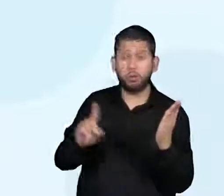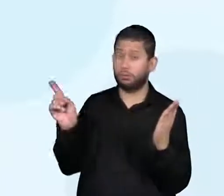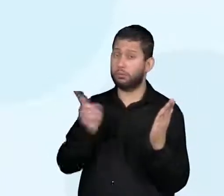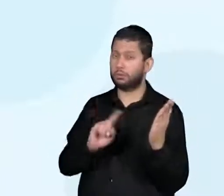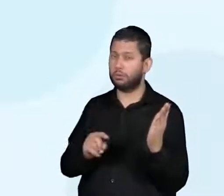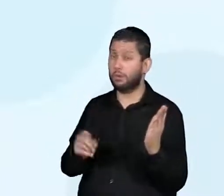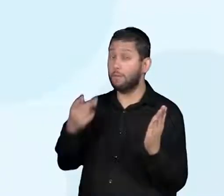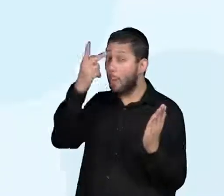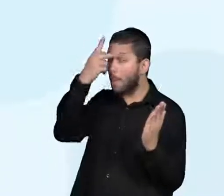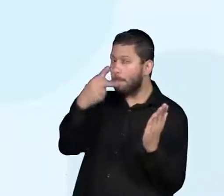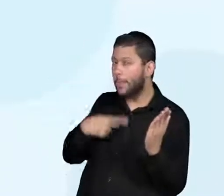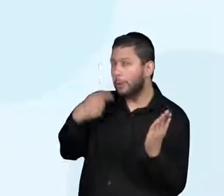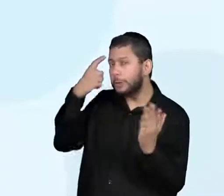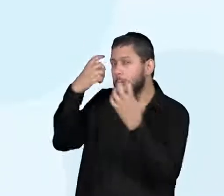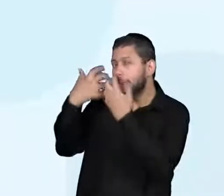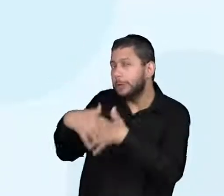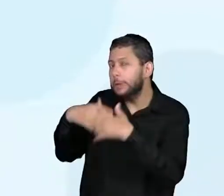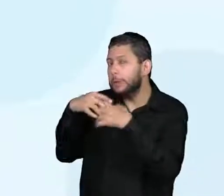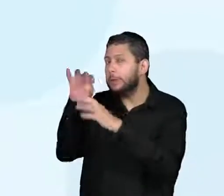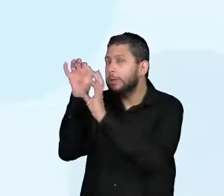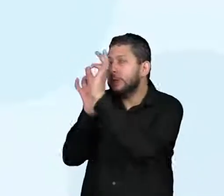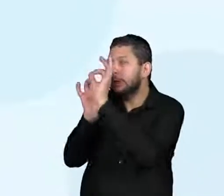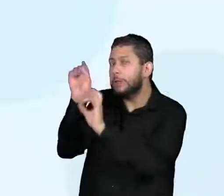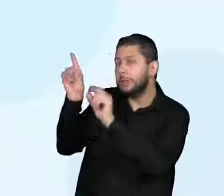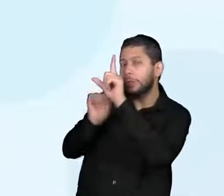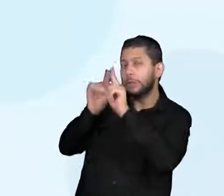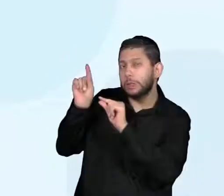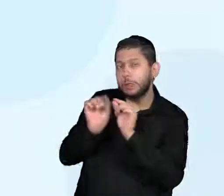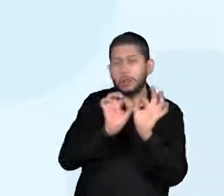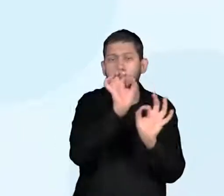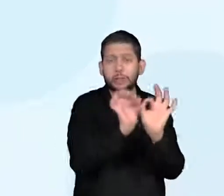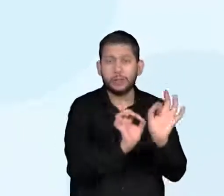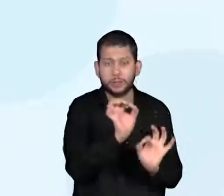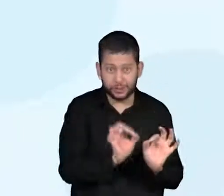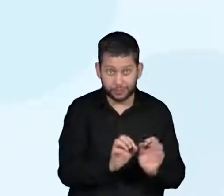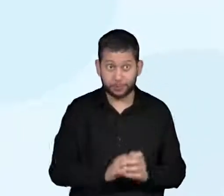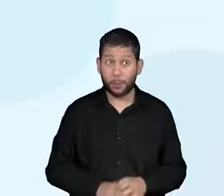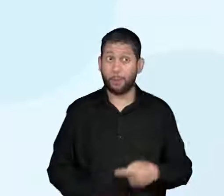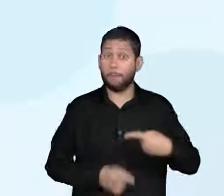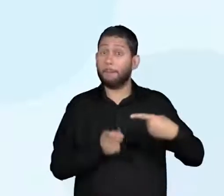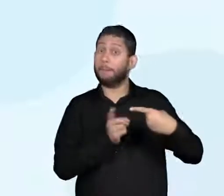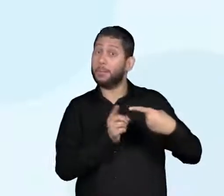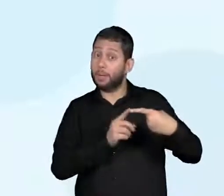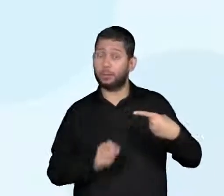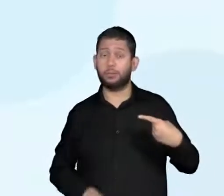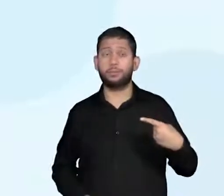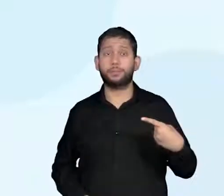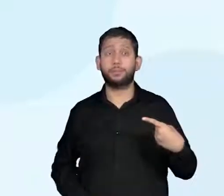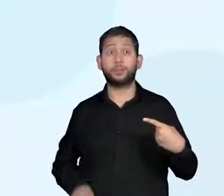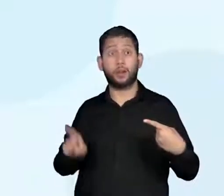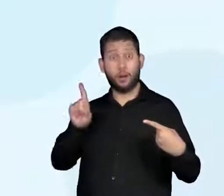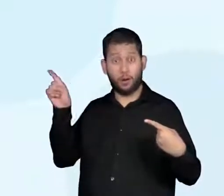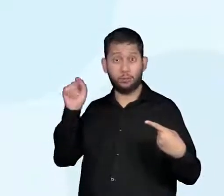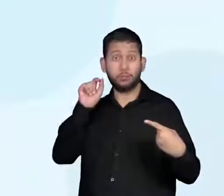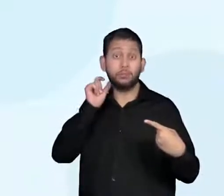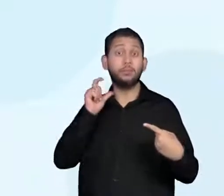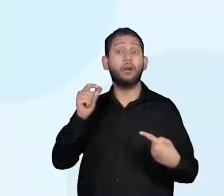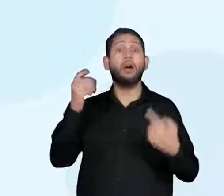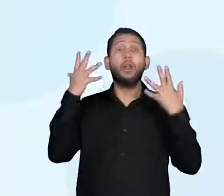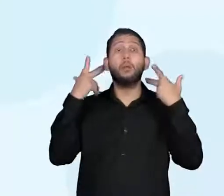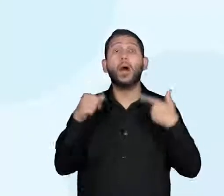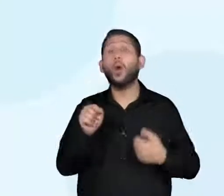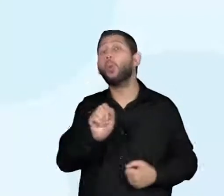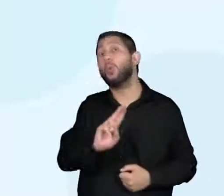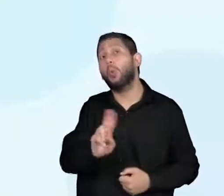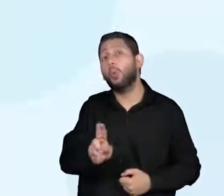apresentação do animal, nome científico, onde vive. Muito bem, a gente já grafou isso daí, hein, pessoal?